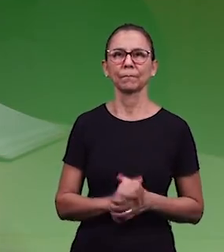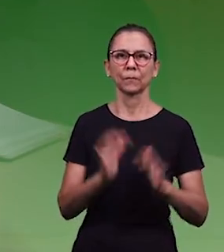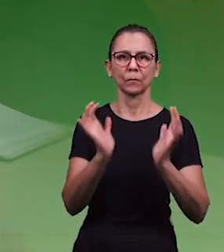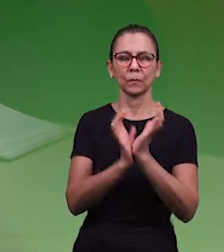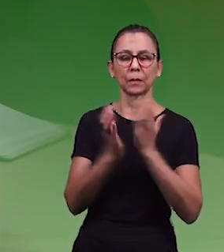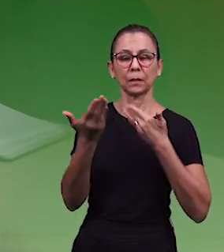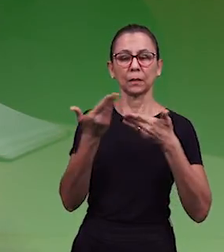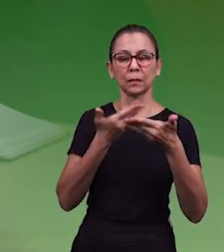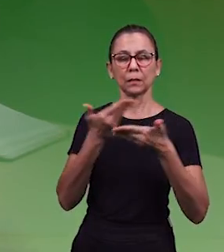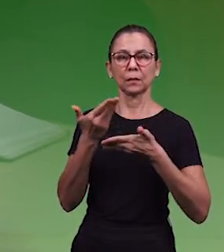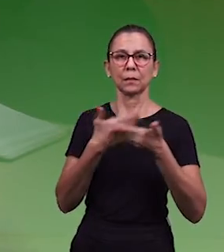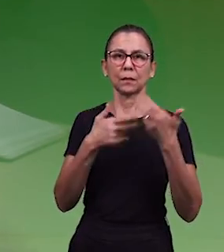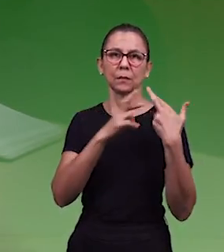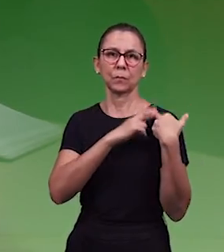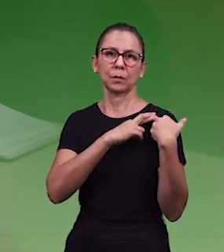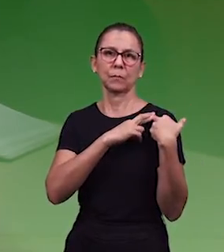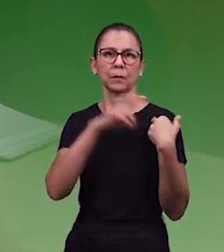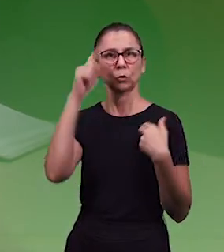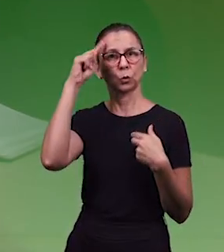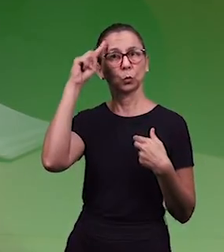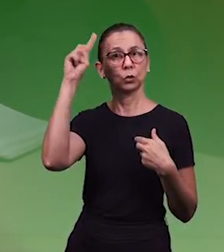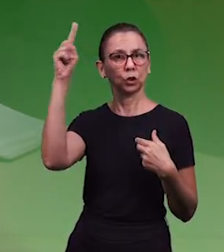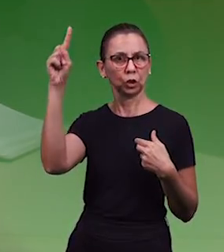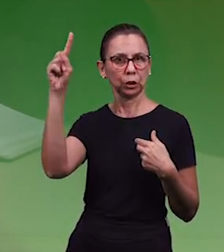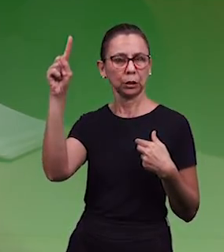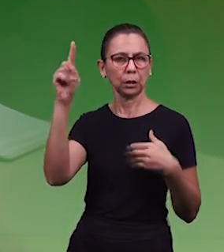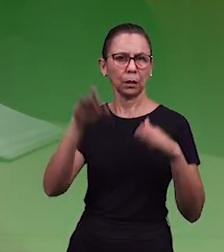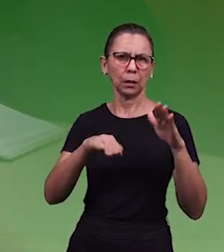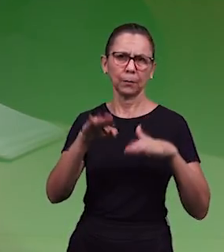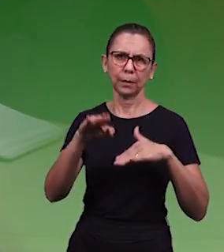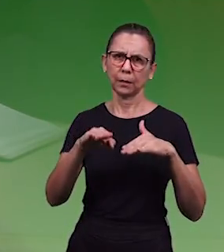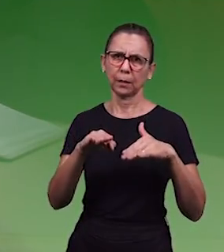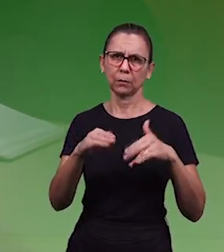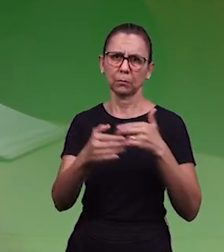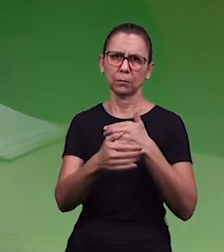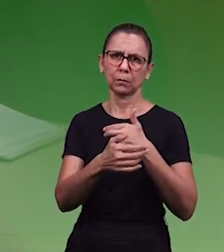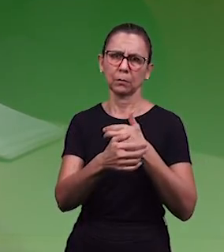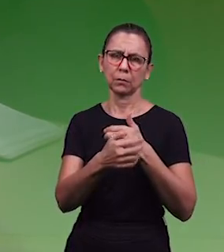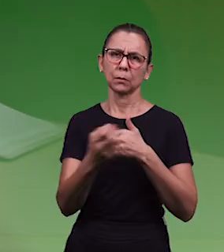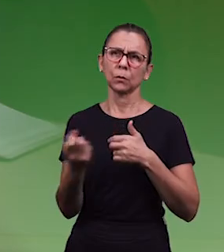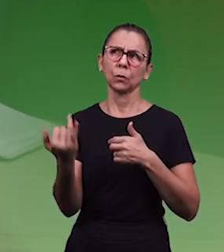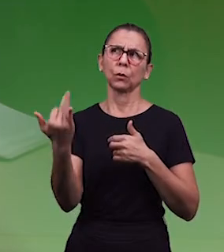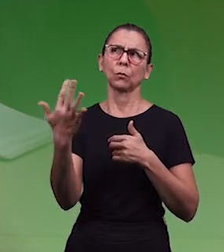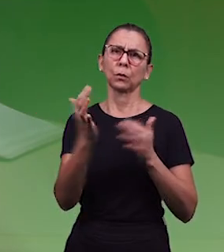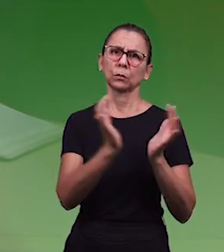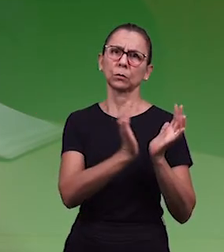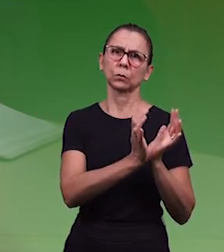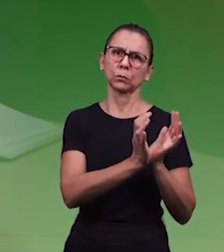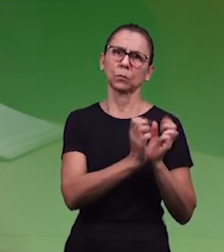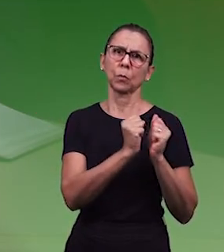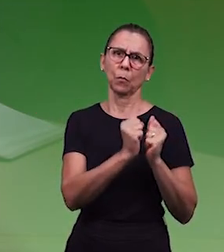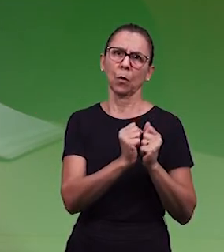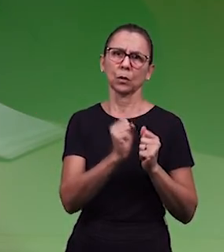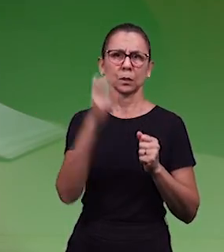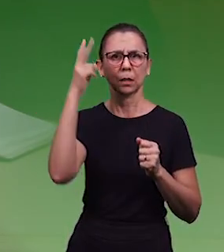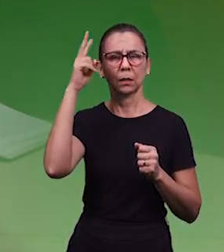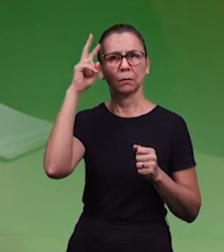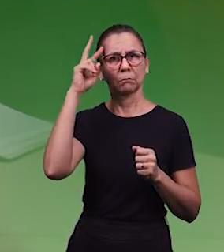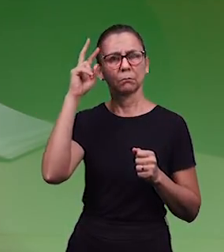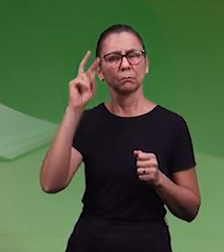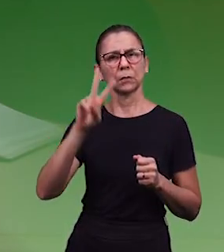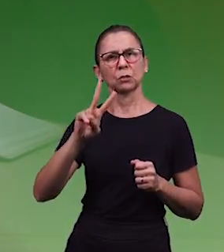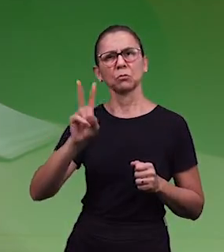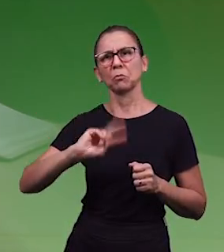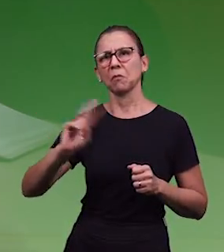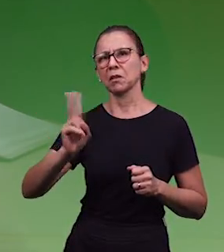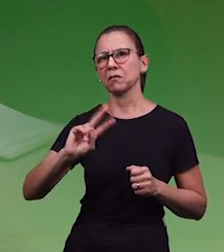dia na presença do Senhor. Né? Dependendo do número de grupos, pode até ele estar 2 vezes na semana. Mas tem igrejas